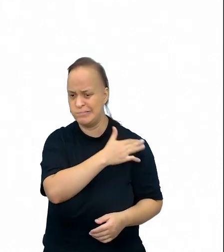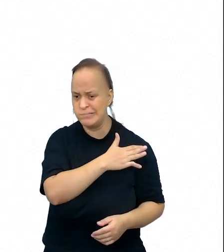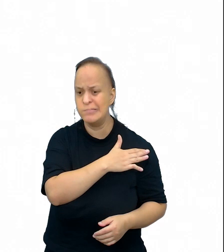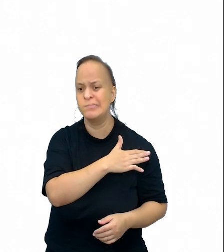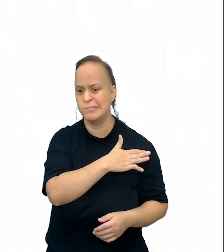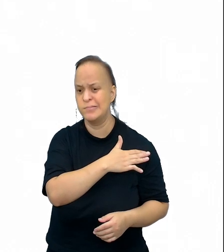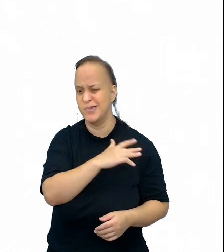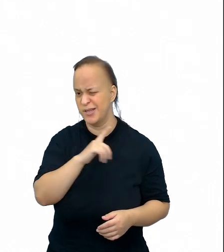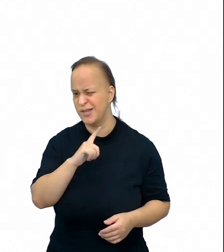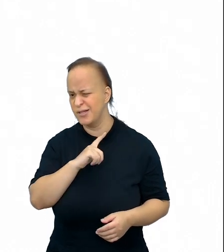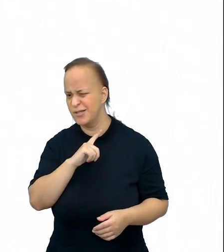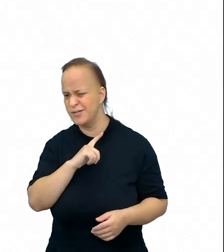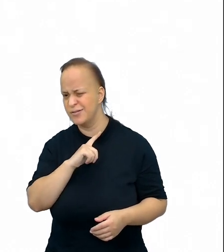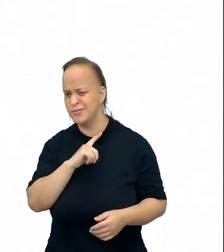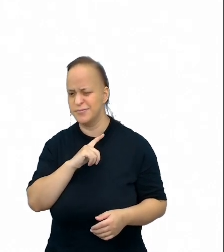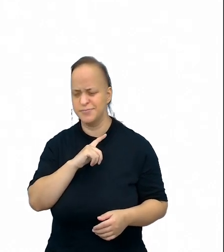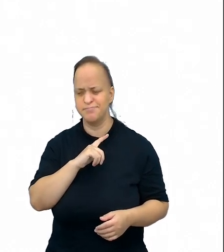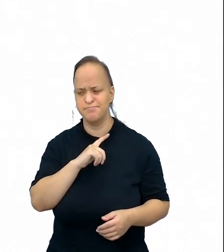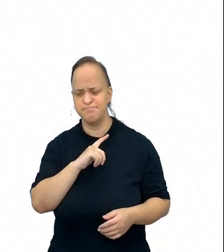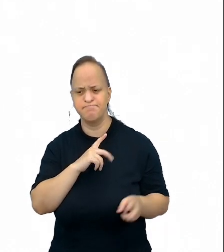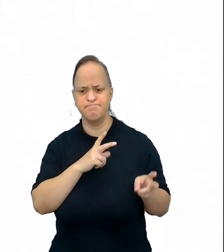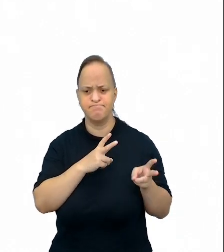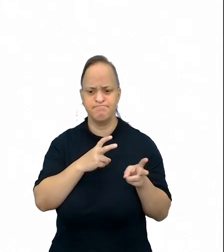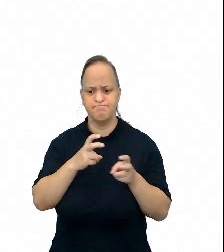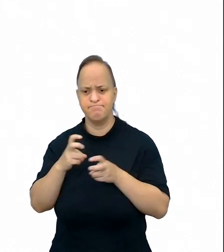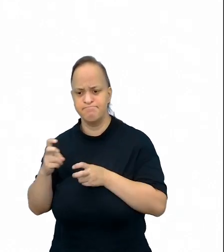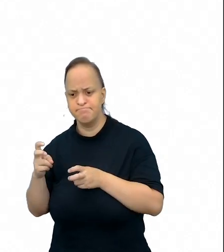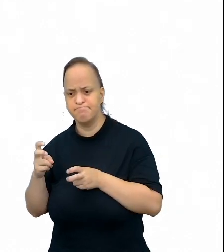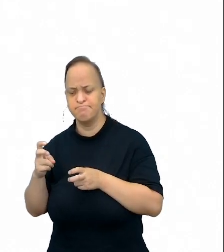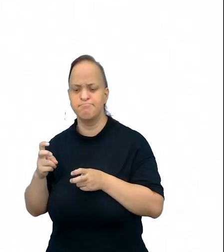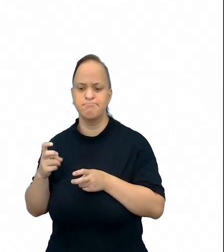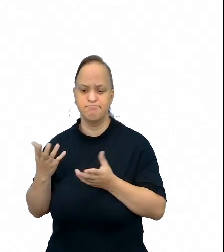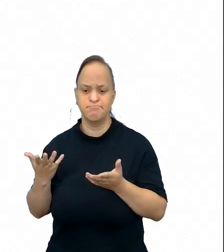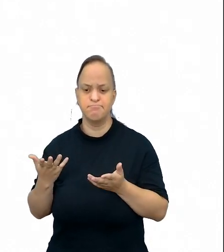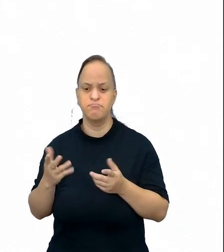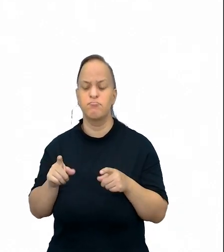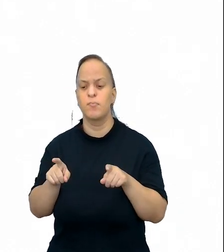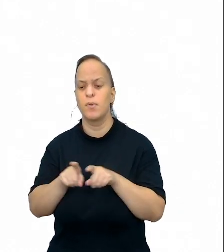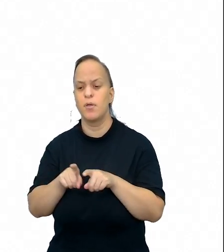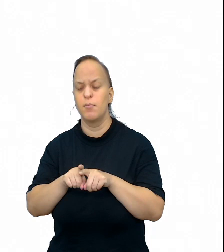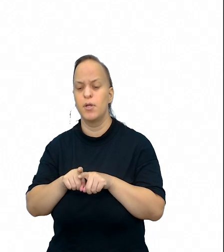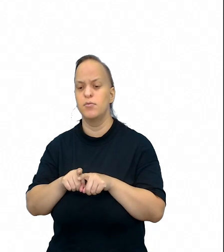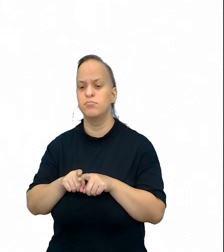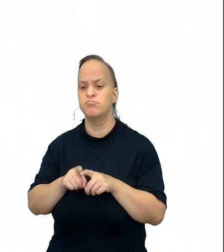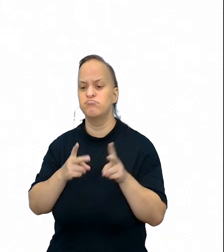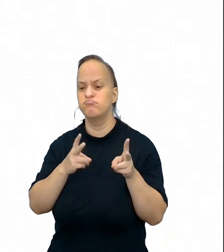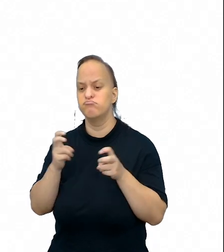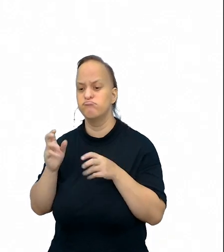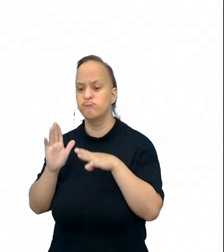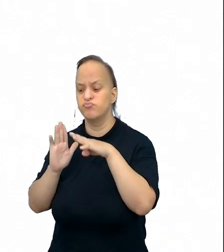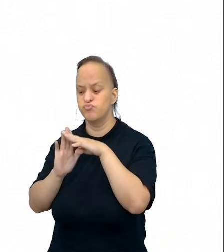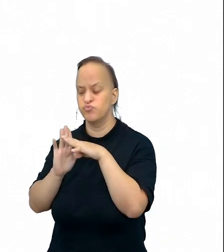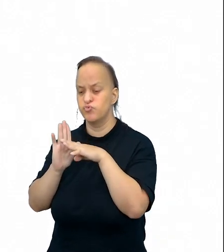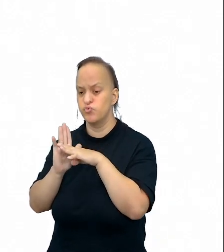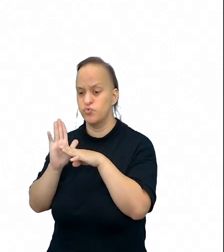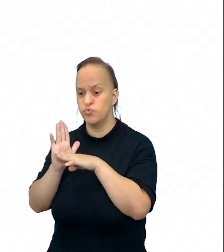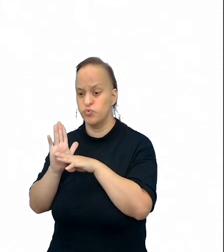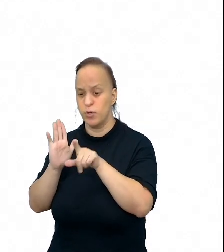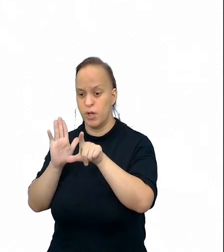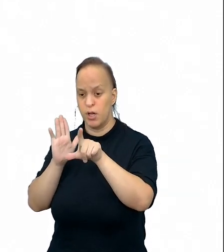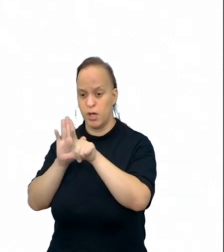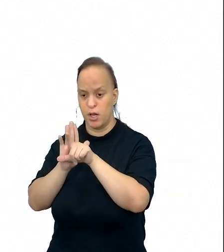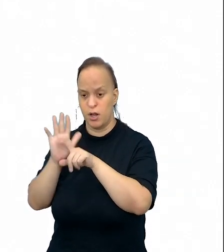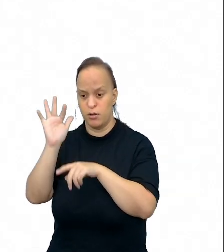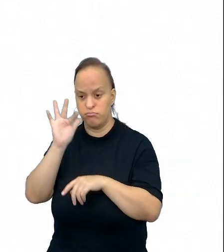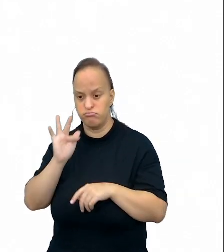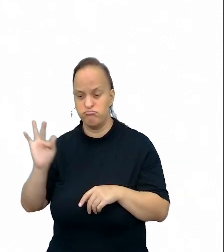como baseados, né, como base alguns fragmentos da Constituição Federal que trata